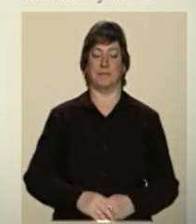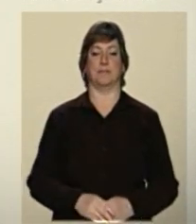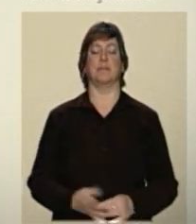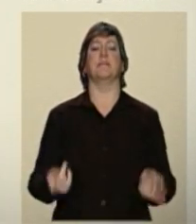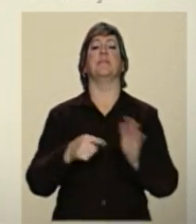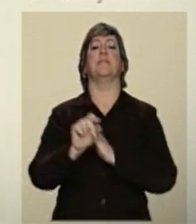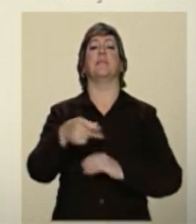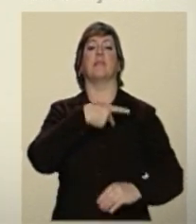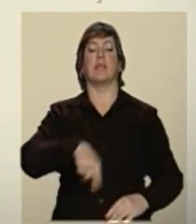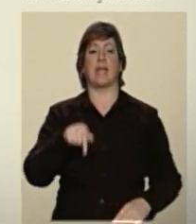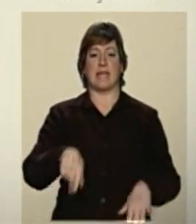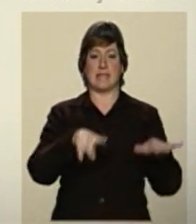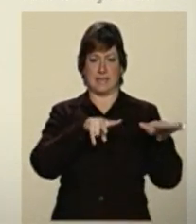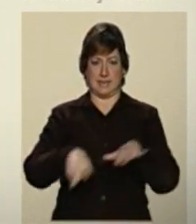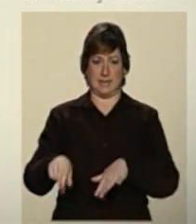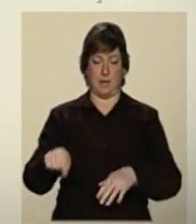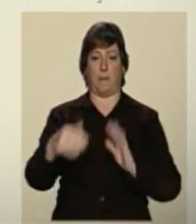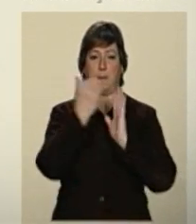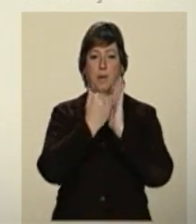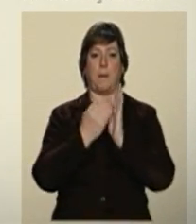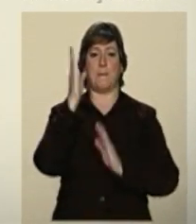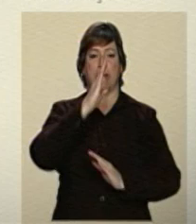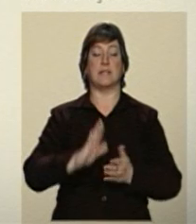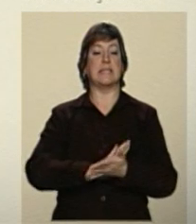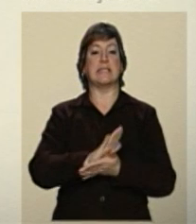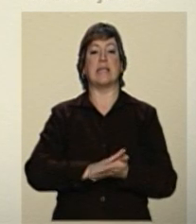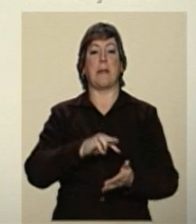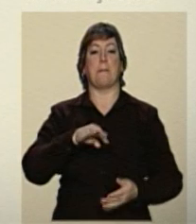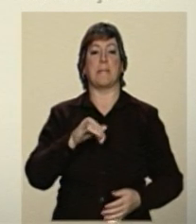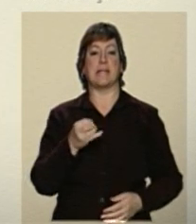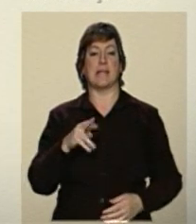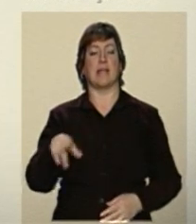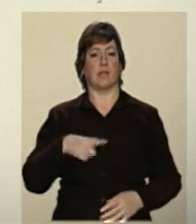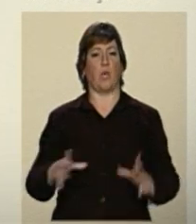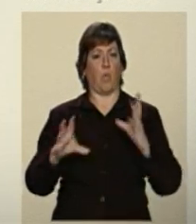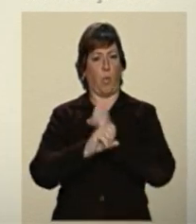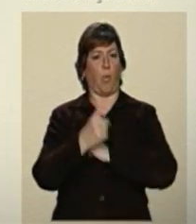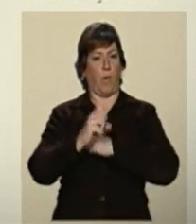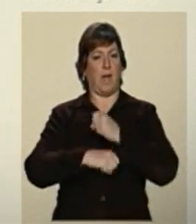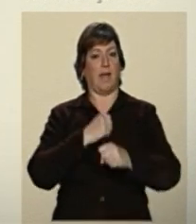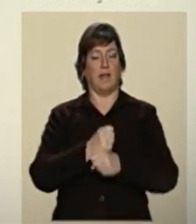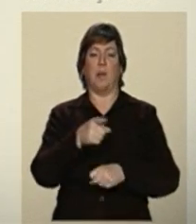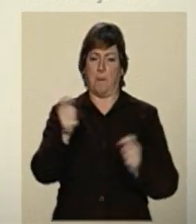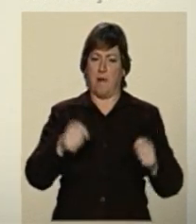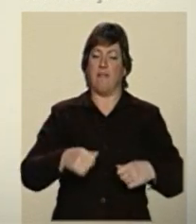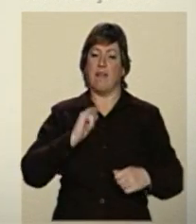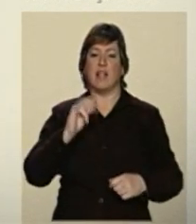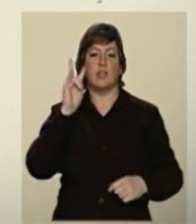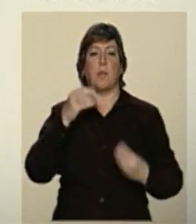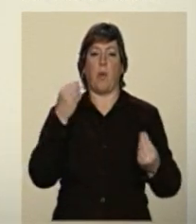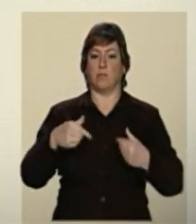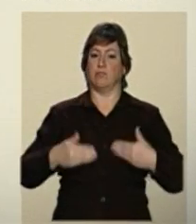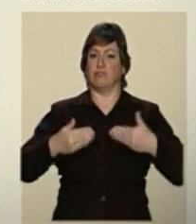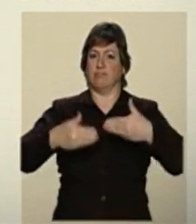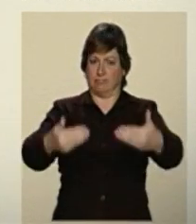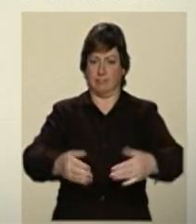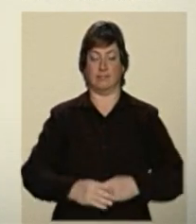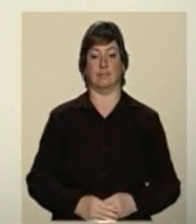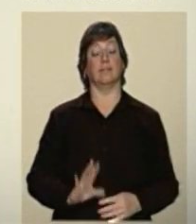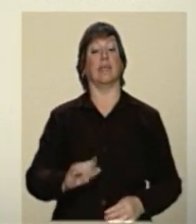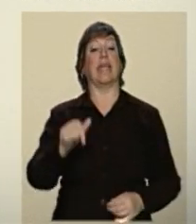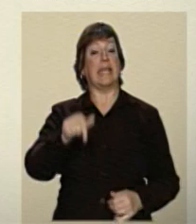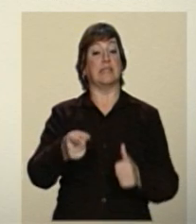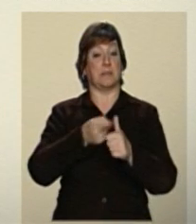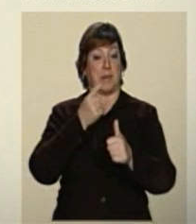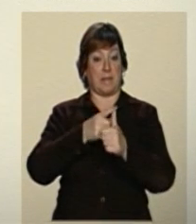nessa semana o programa Brasil sem miséria completa um ano a senhora pode falar para nós dos avanços ao longo desse ano nesse primeiro ano